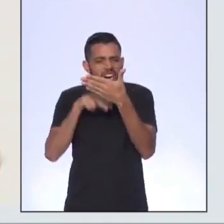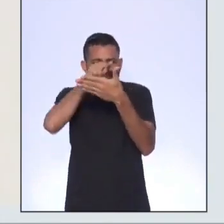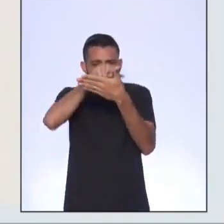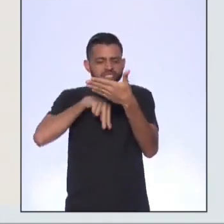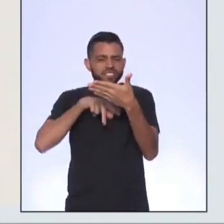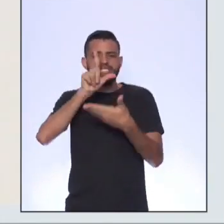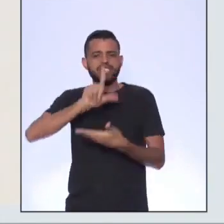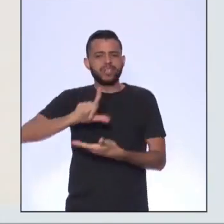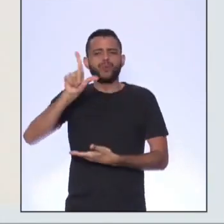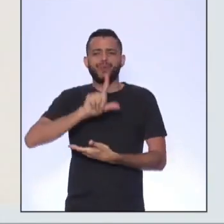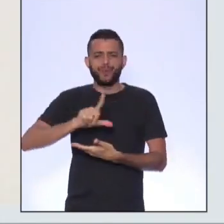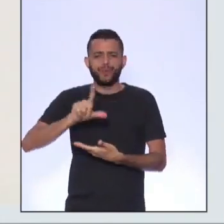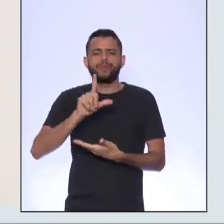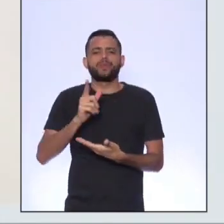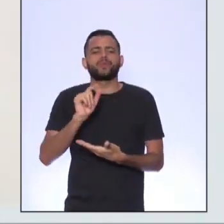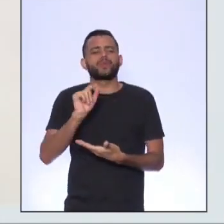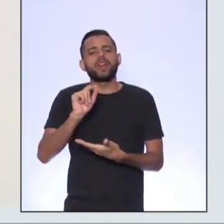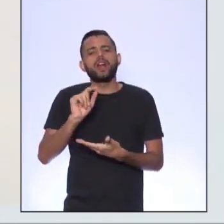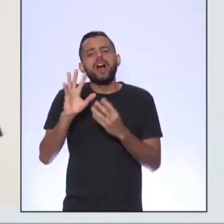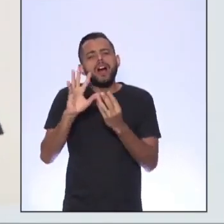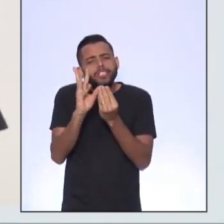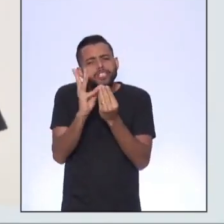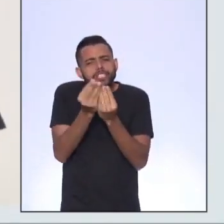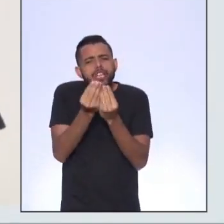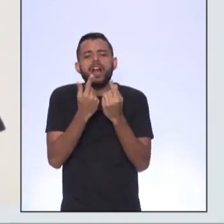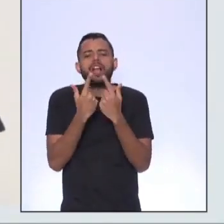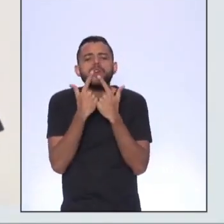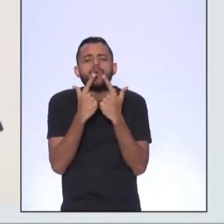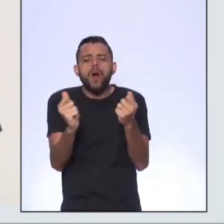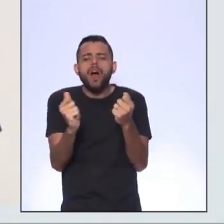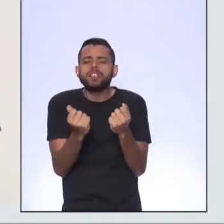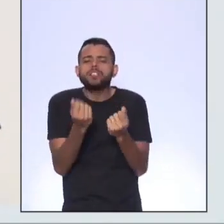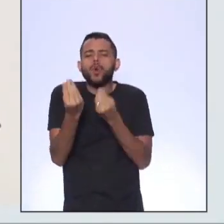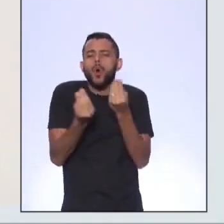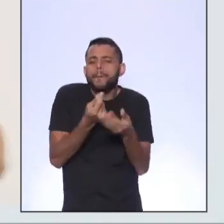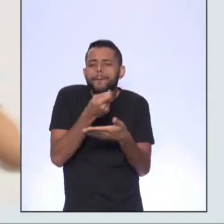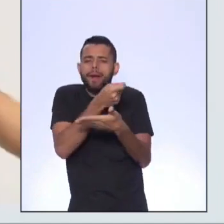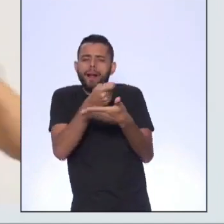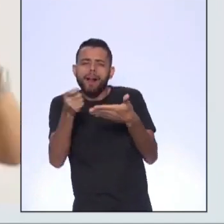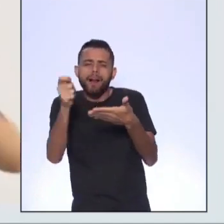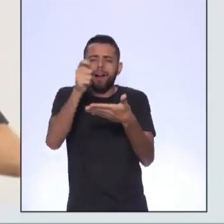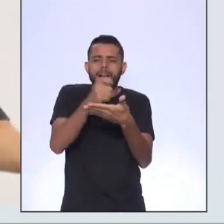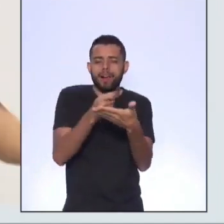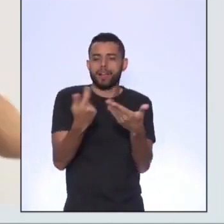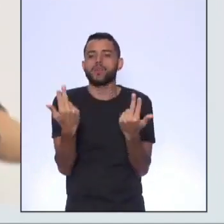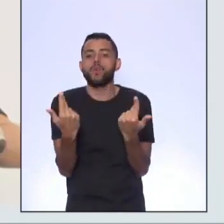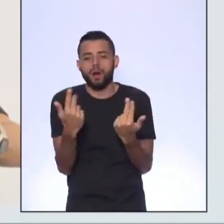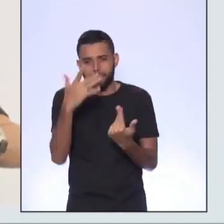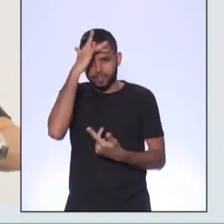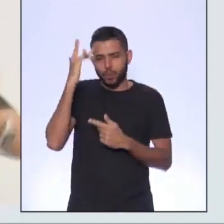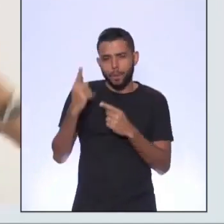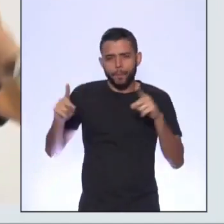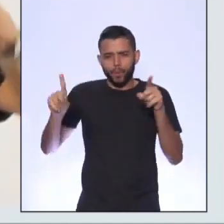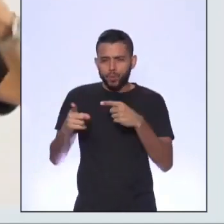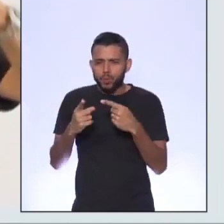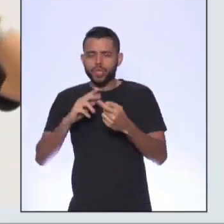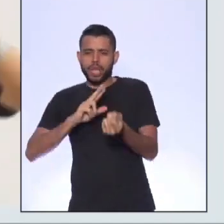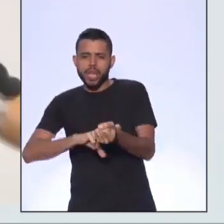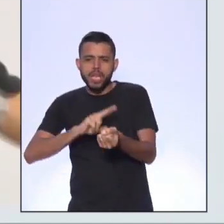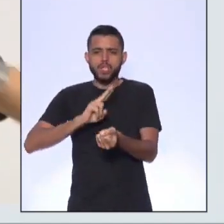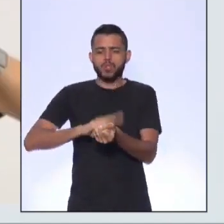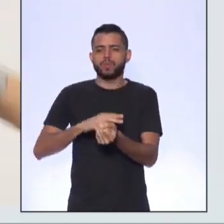artisticamente a linguagem. O compositor não trabalha o som, o ritmo? O pintor não trabalha com as cores? Pois é.